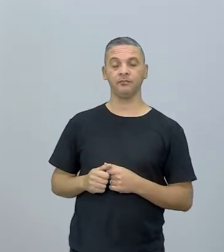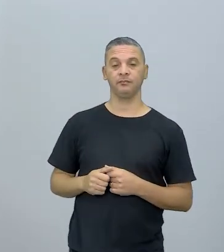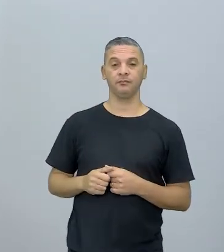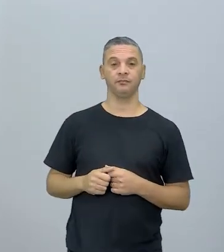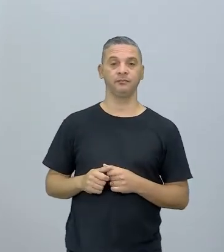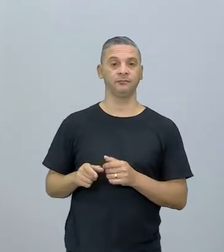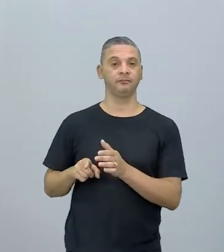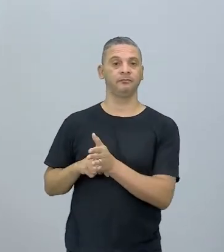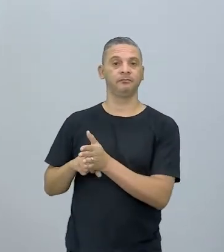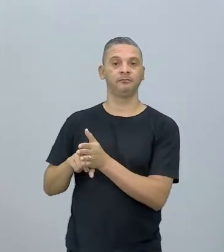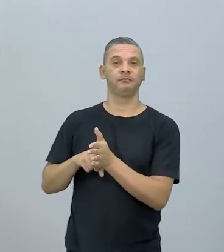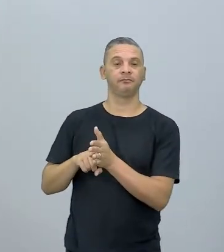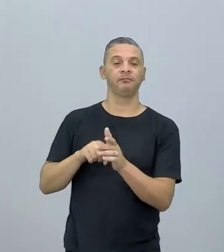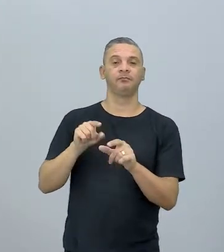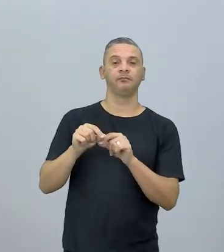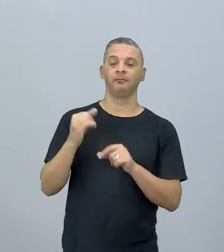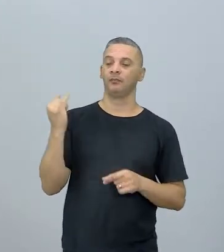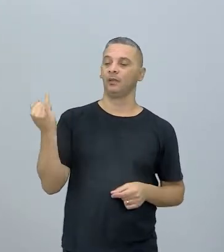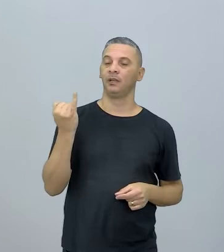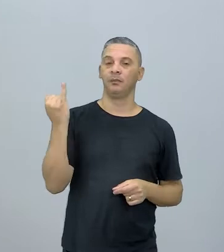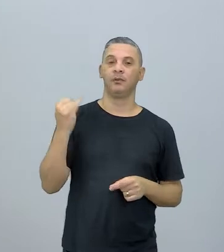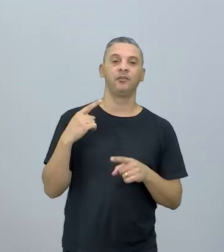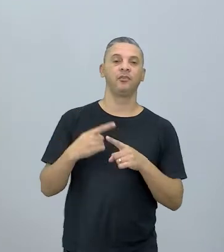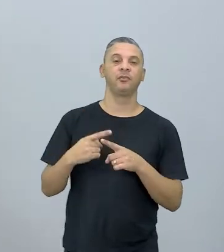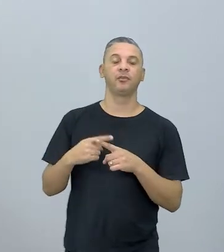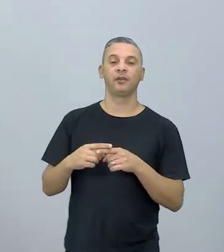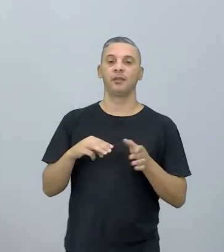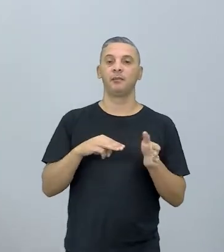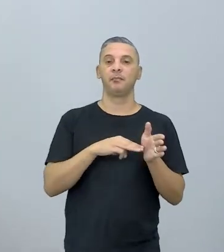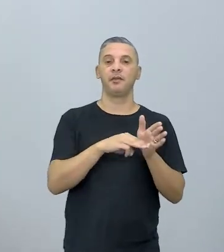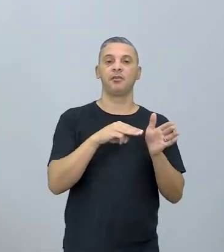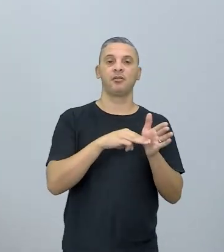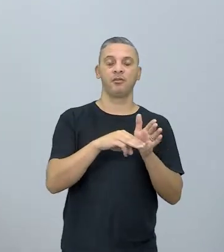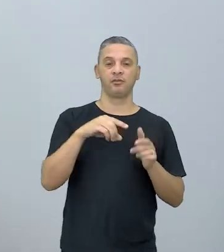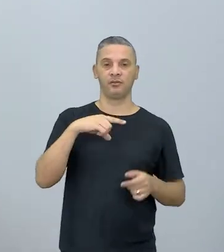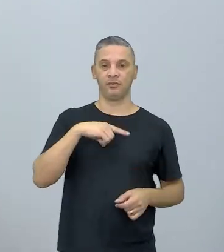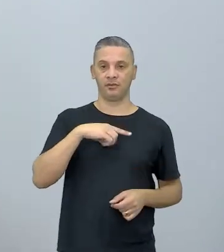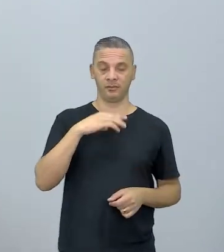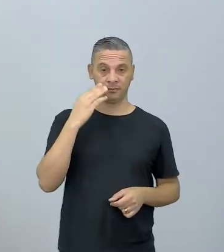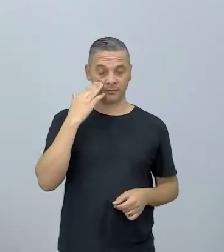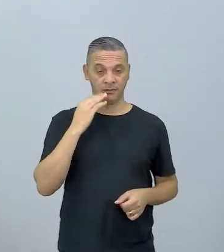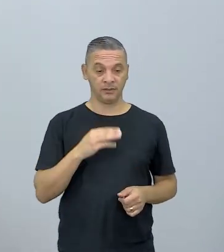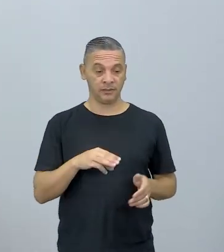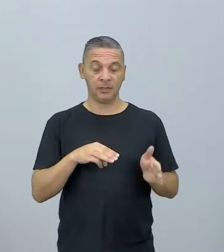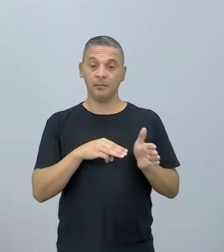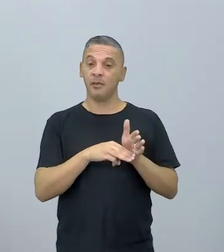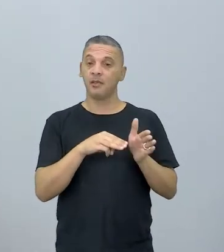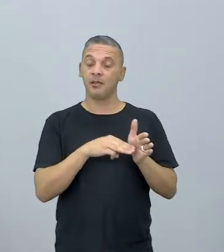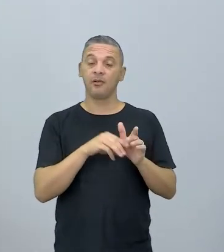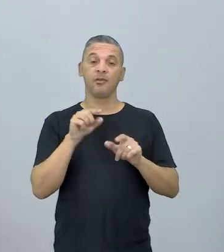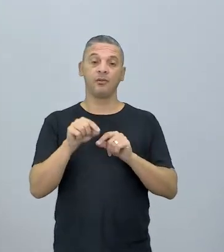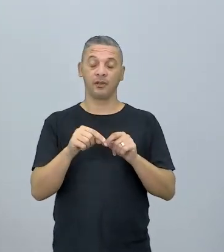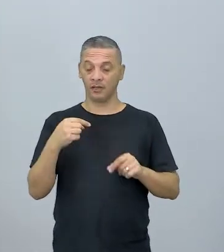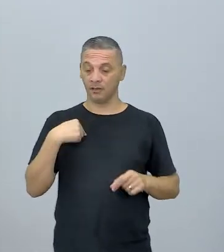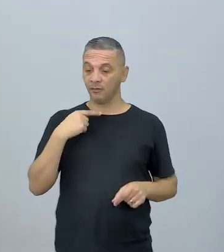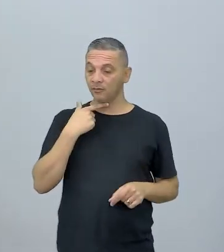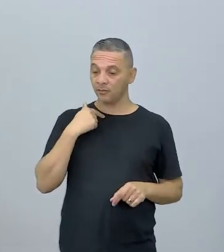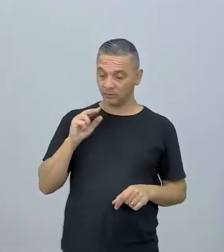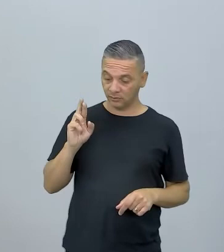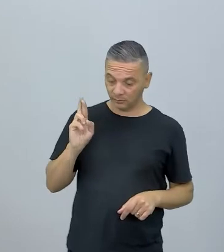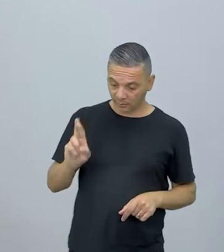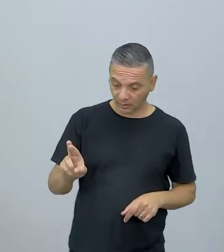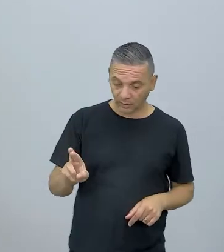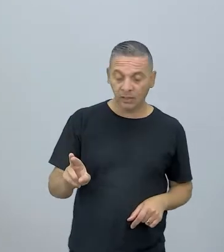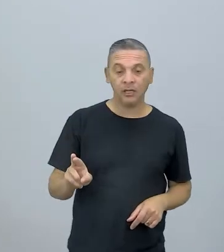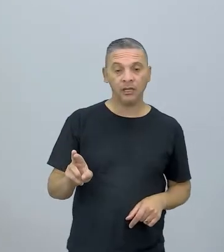essa pesquisa ela foi importante do ponto de vista da metodologia, né? Então a metodologia significa o quê? Bom, se eu quiser responder essa